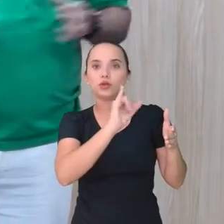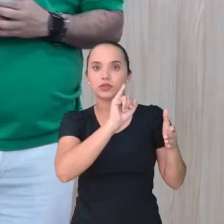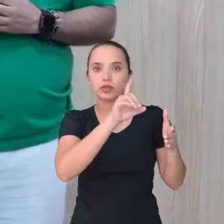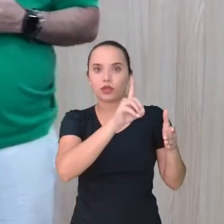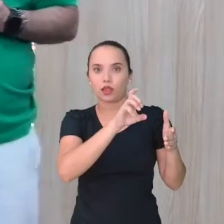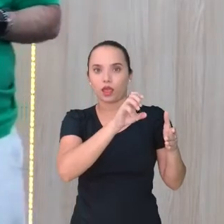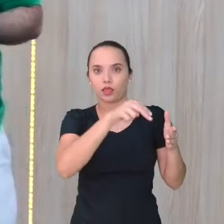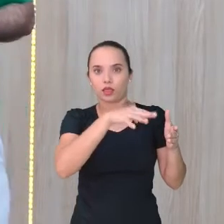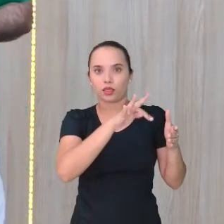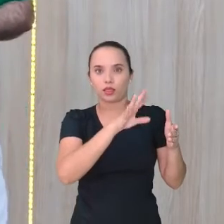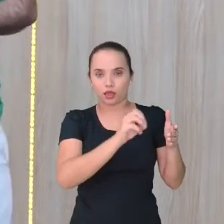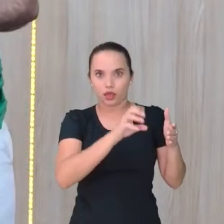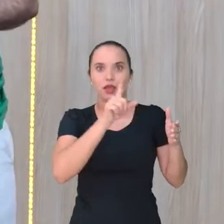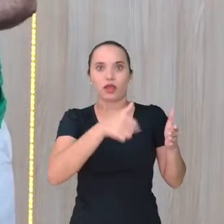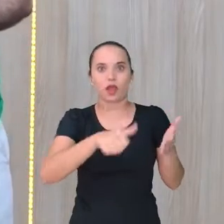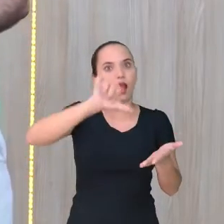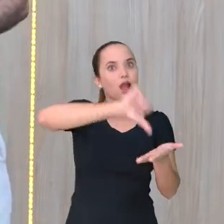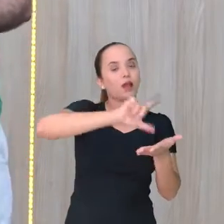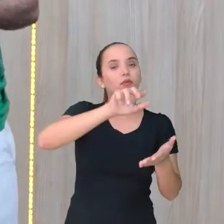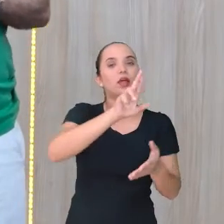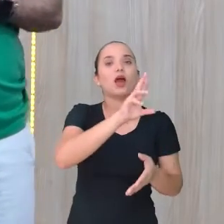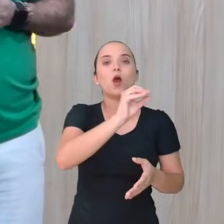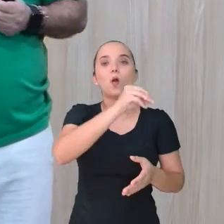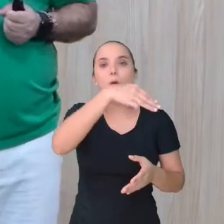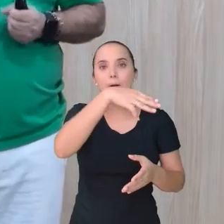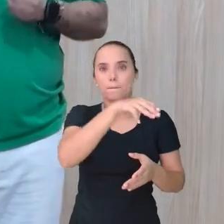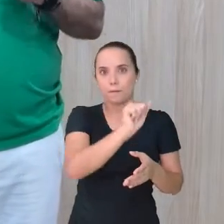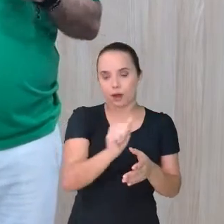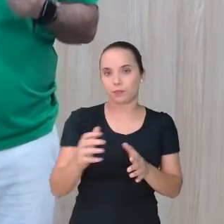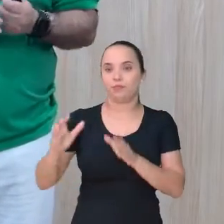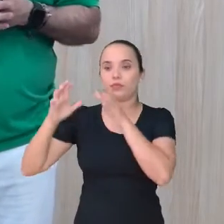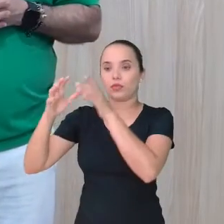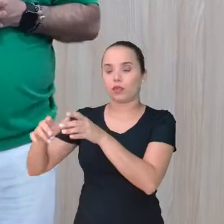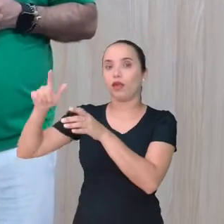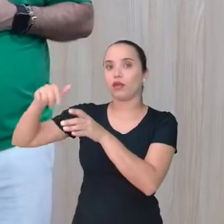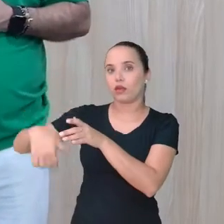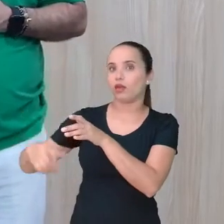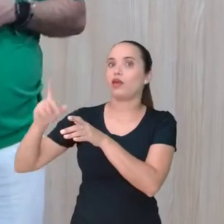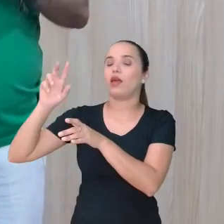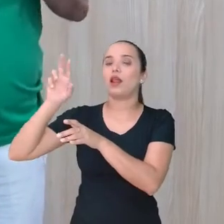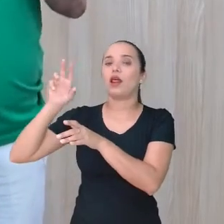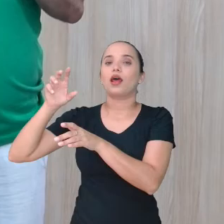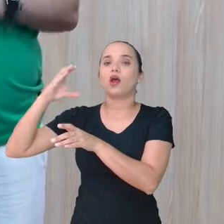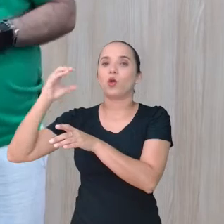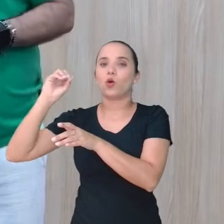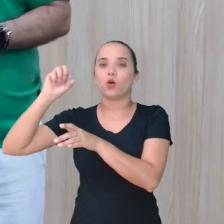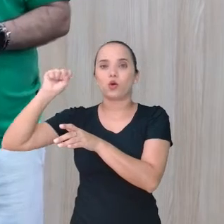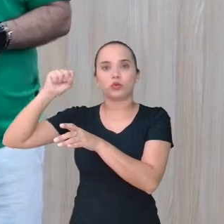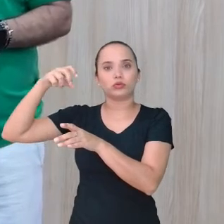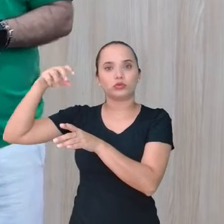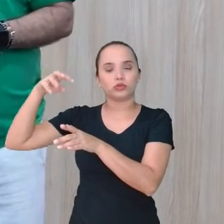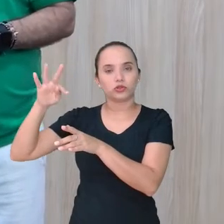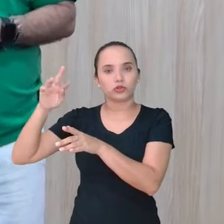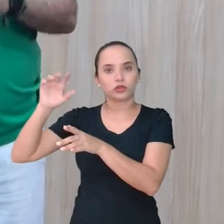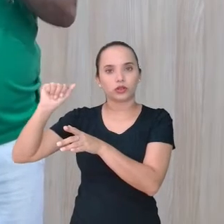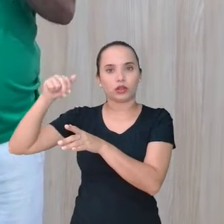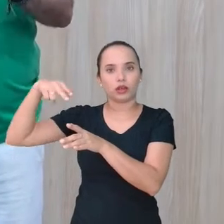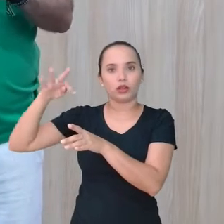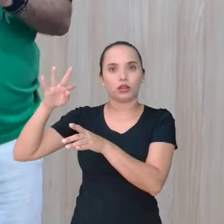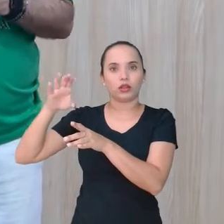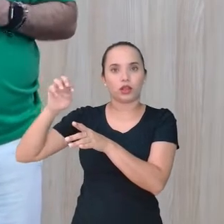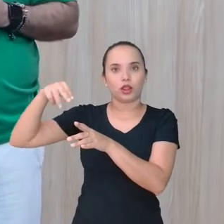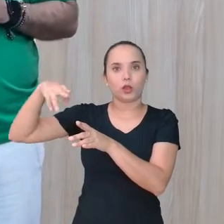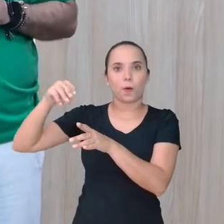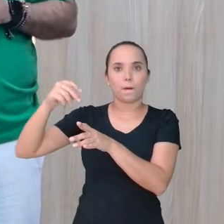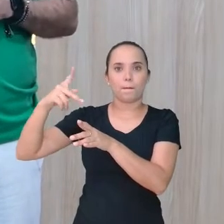Roma, e o Império Romano do Oriente, cuja capital era Constantinopla. Em 476, aí a